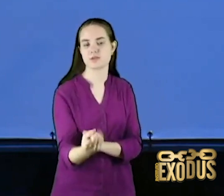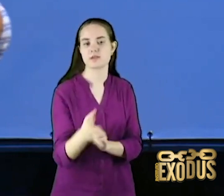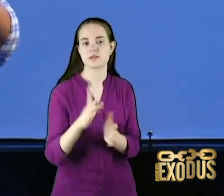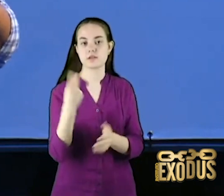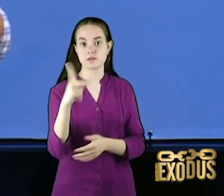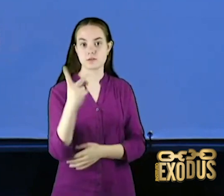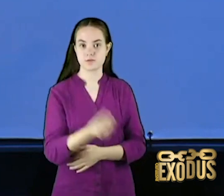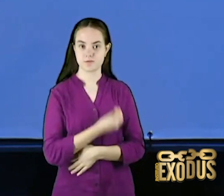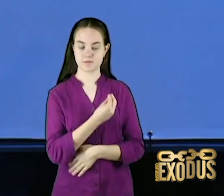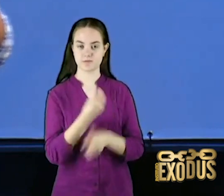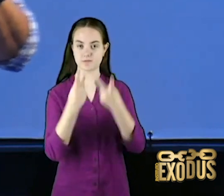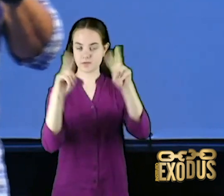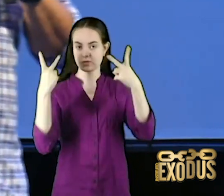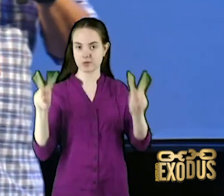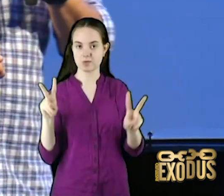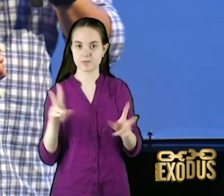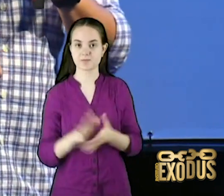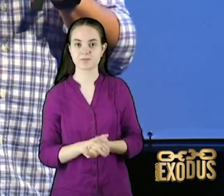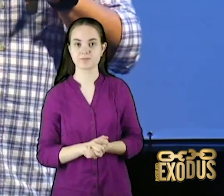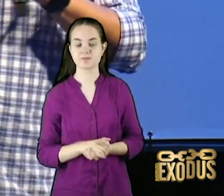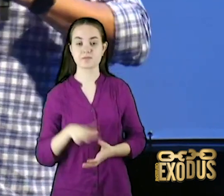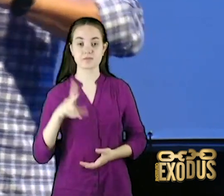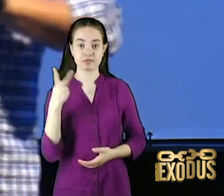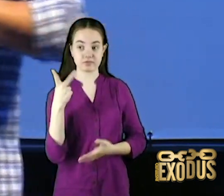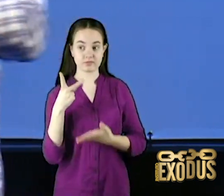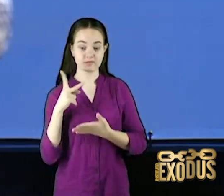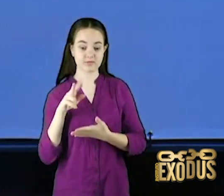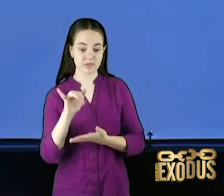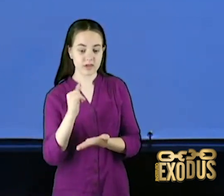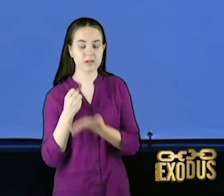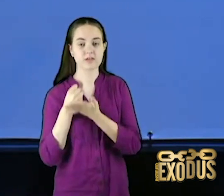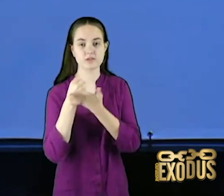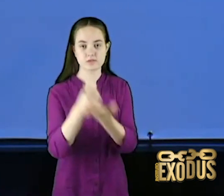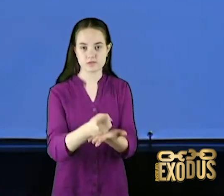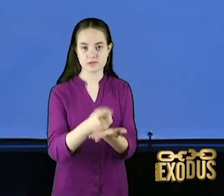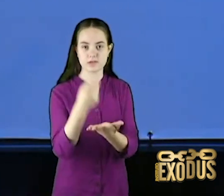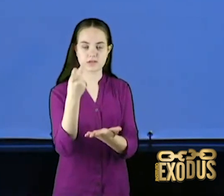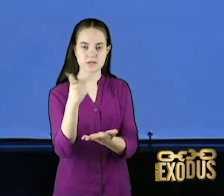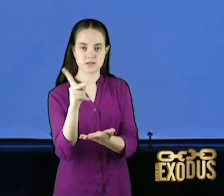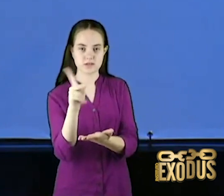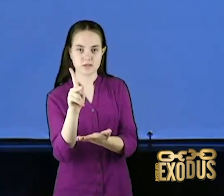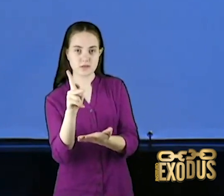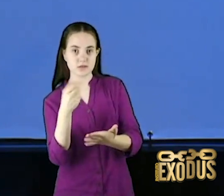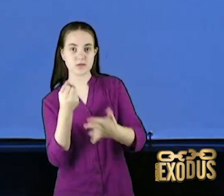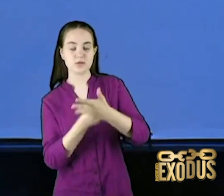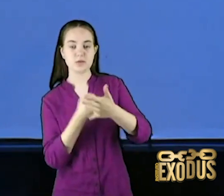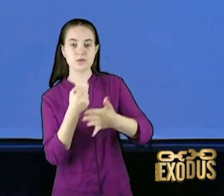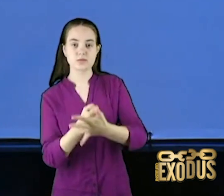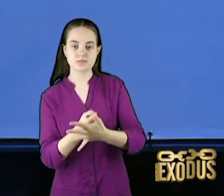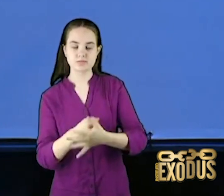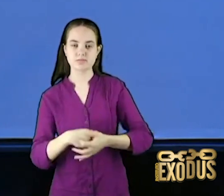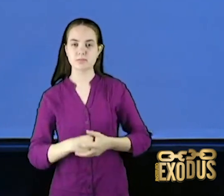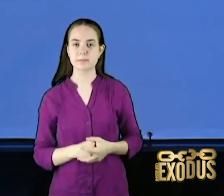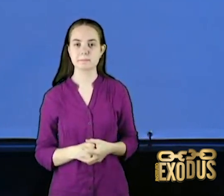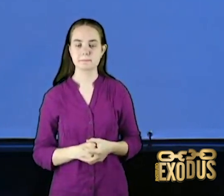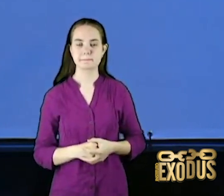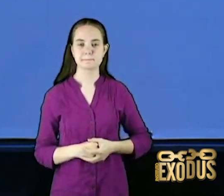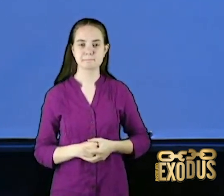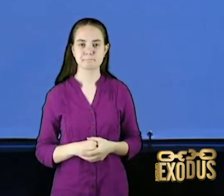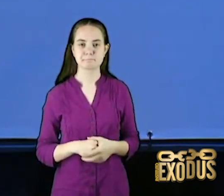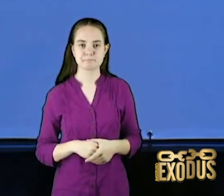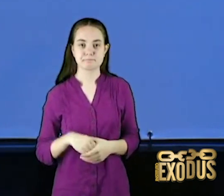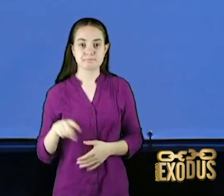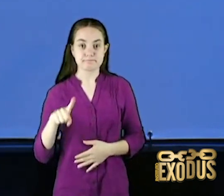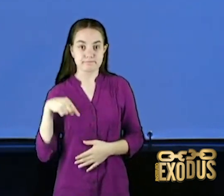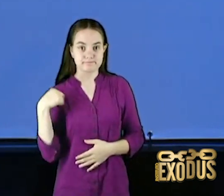vai te socorrer nas suas lutas, ele vai te animar no seu desânimo, nos seus dias difíceis, e a